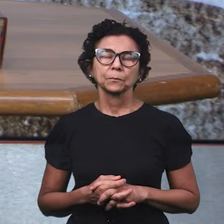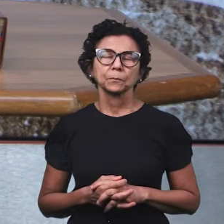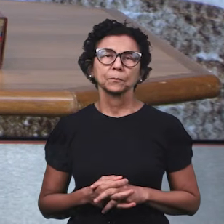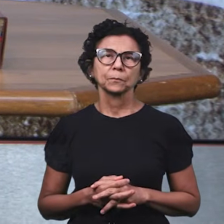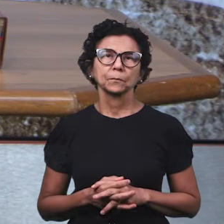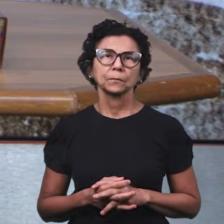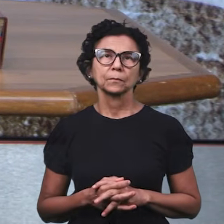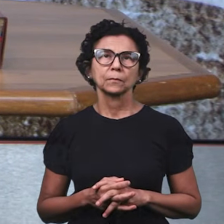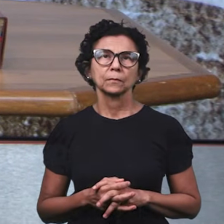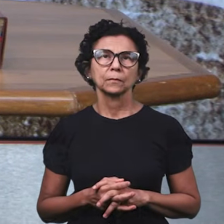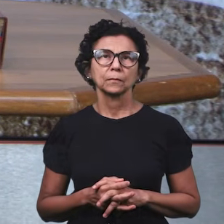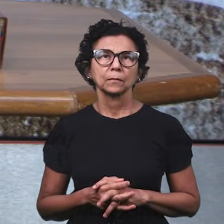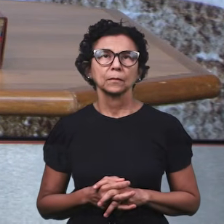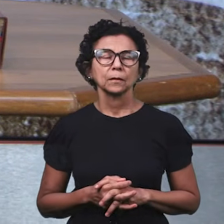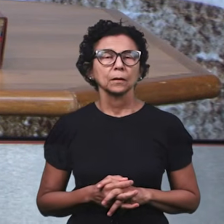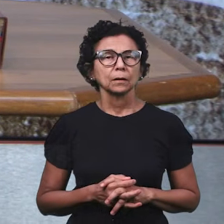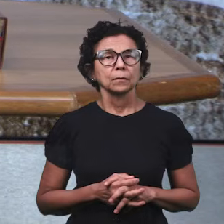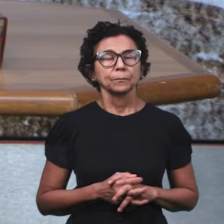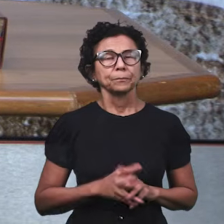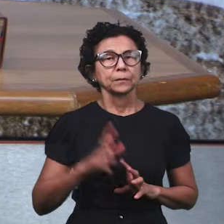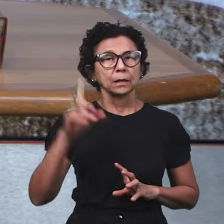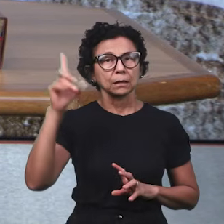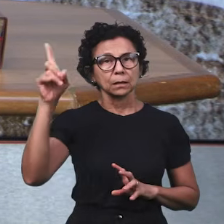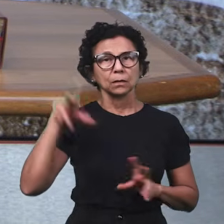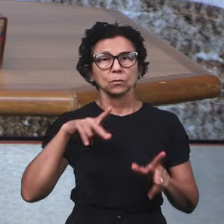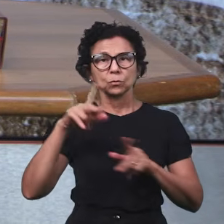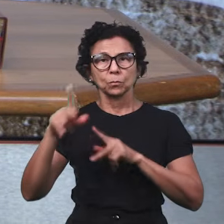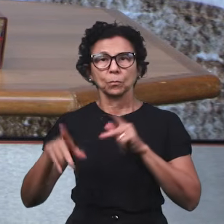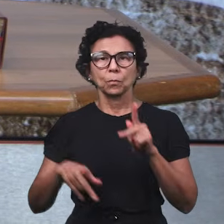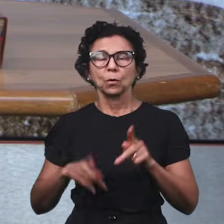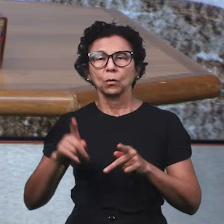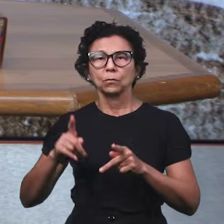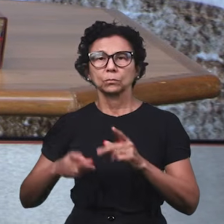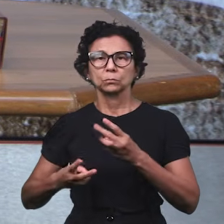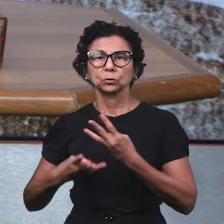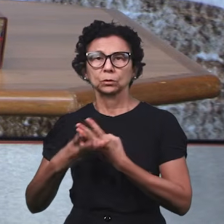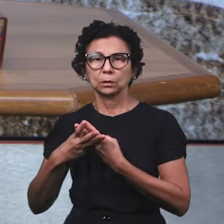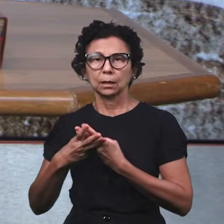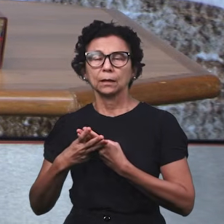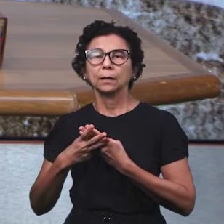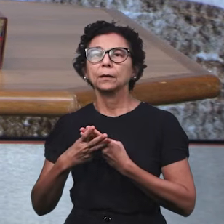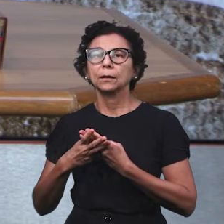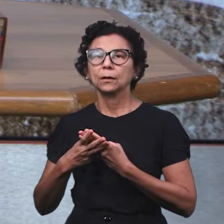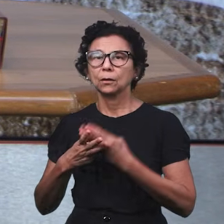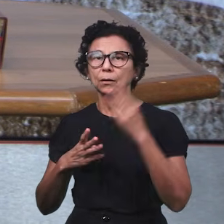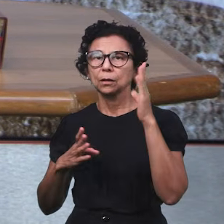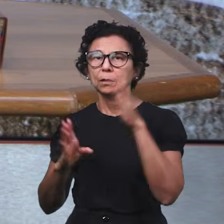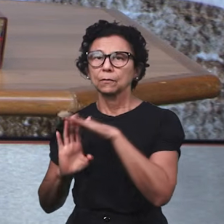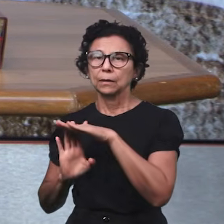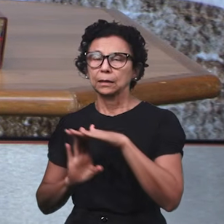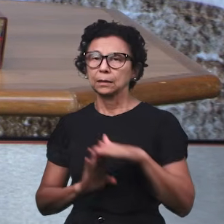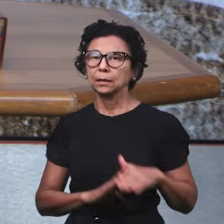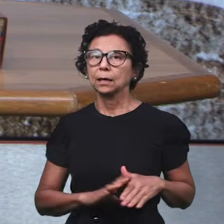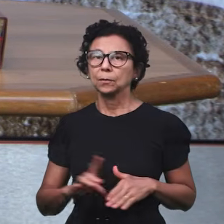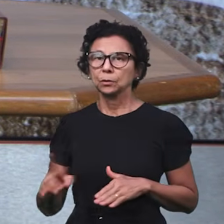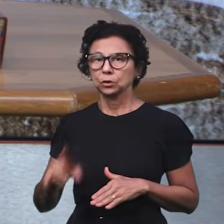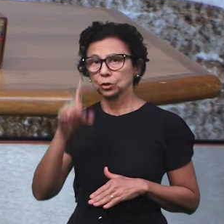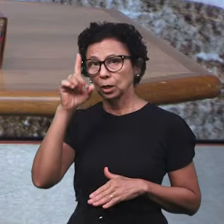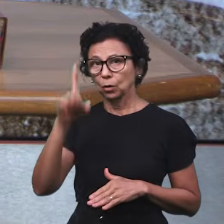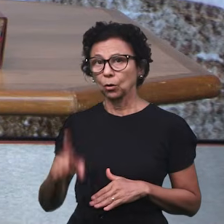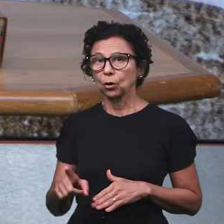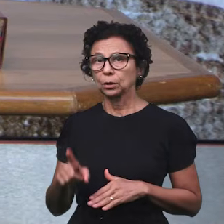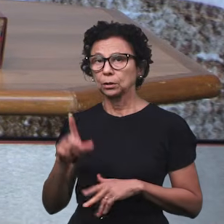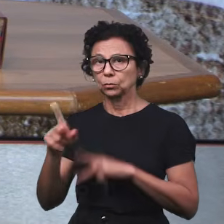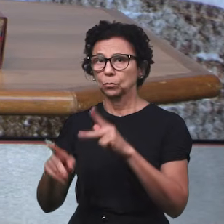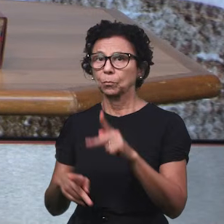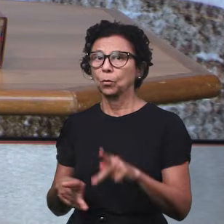vai dar um grande livramento ao seu povo, ao povo judeu, diante de um decreto de morte que havia.